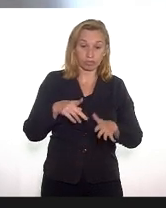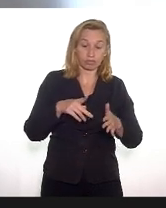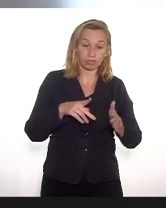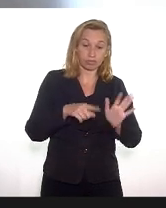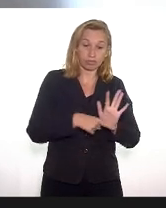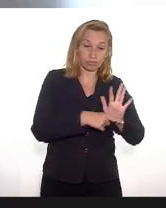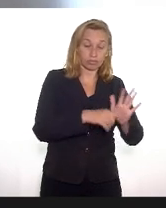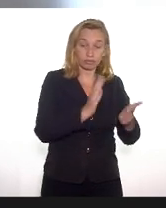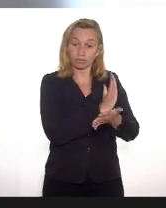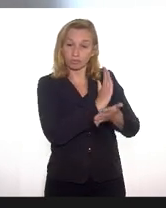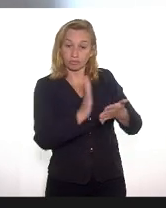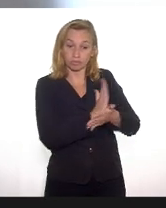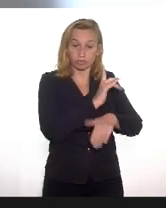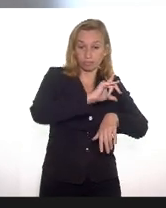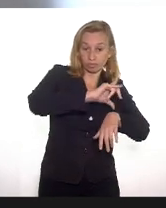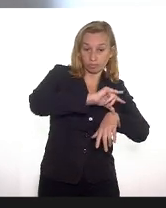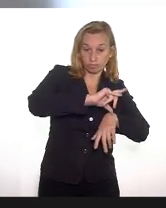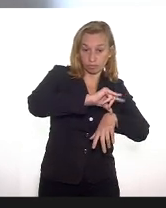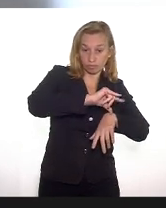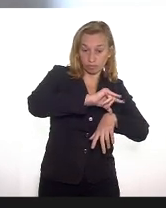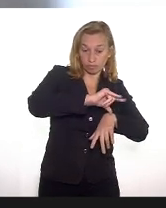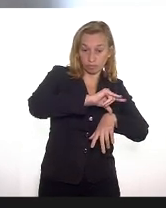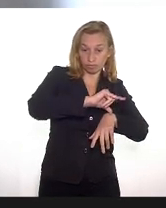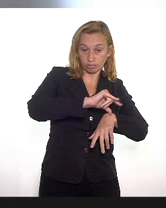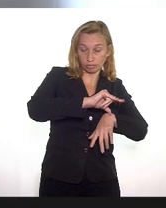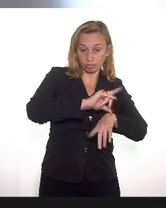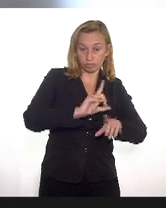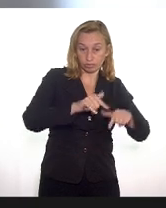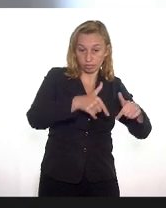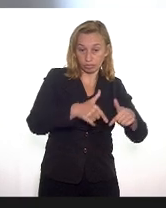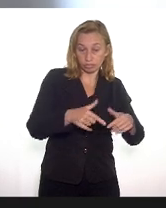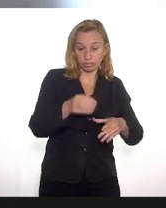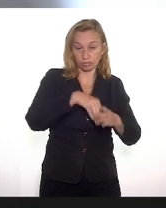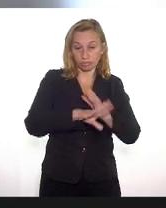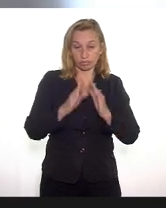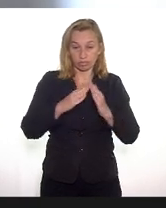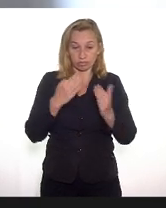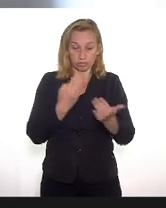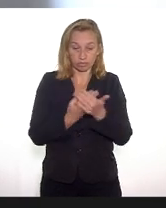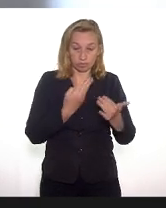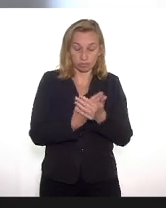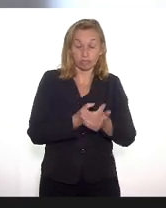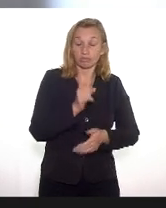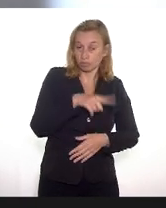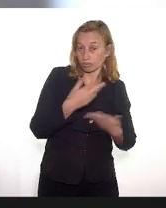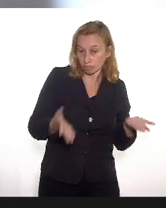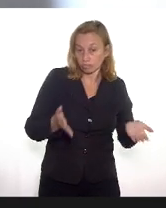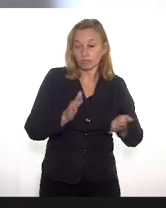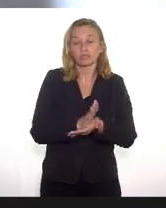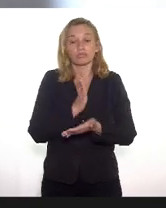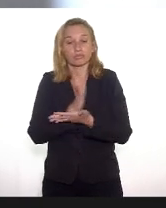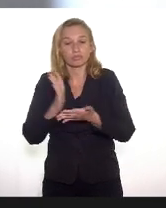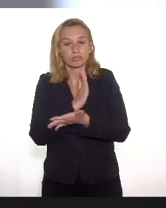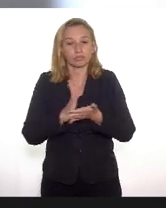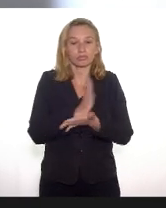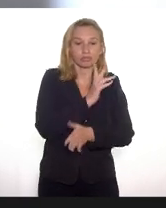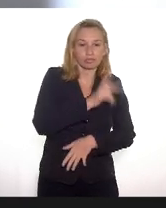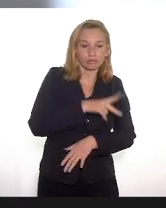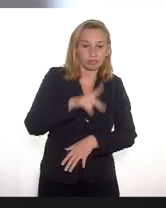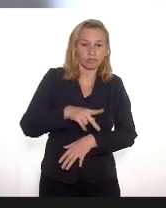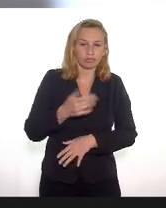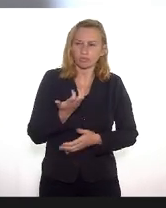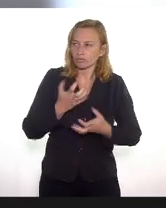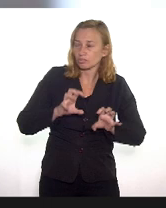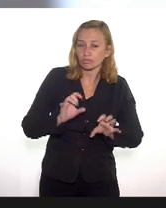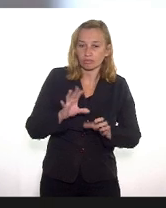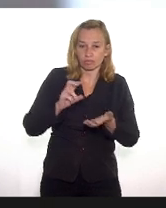de funcionamento da escola, por ter mais demanda de aluno. Né? Então, às vezes, o professor fala, não quero que atenda de manhã, porque